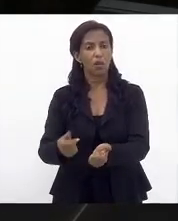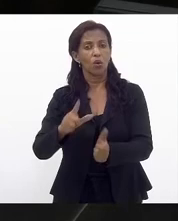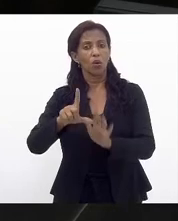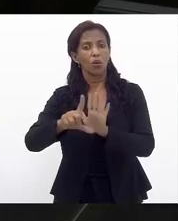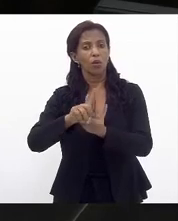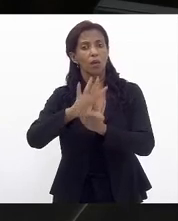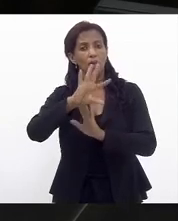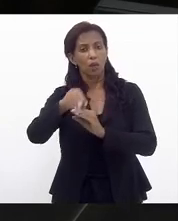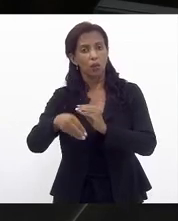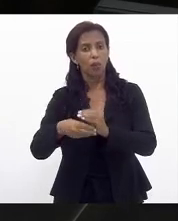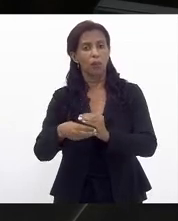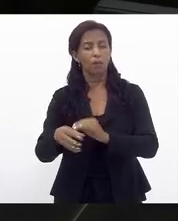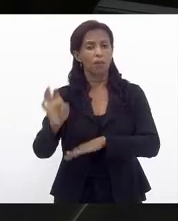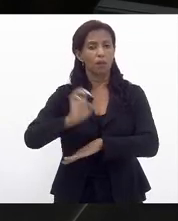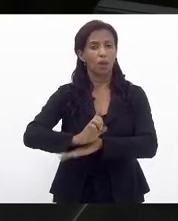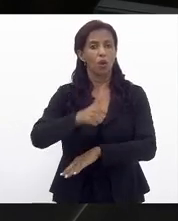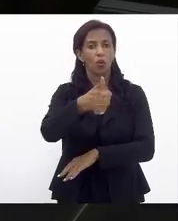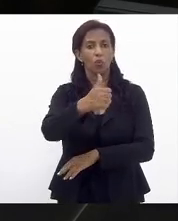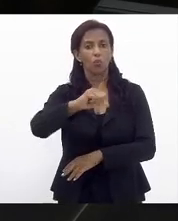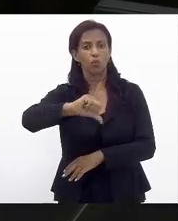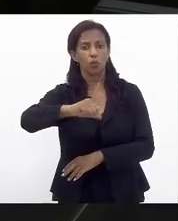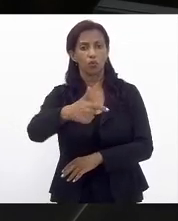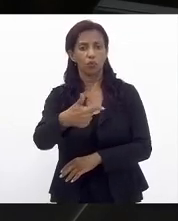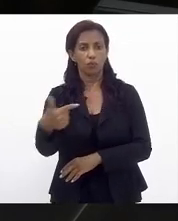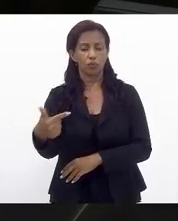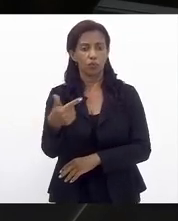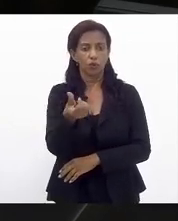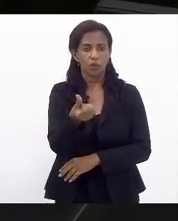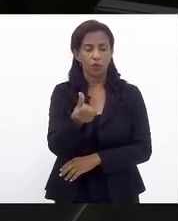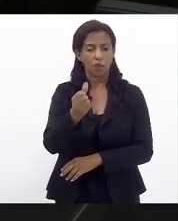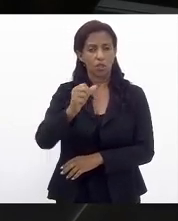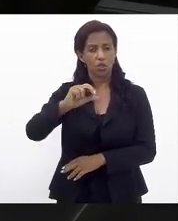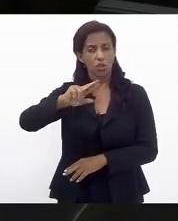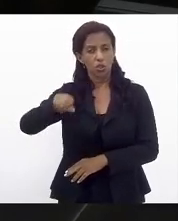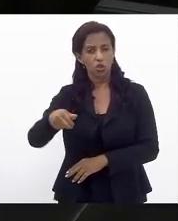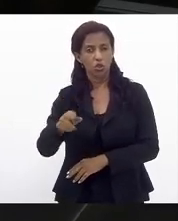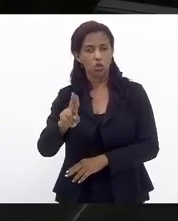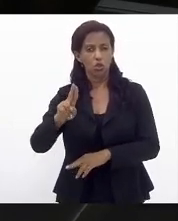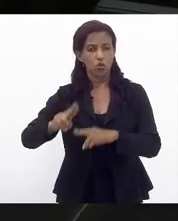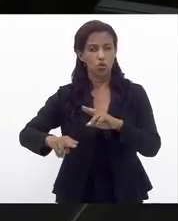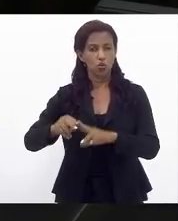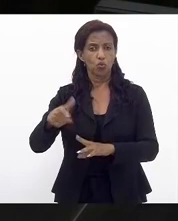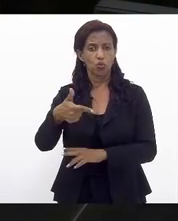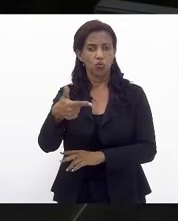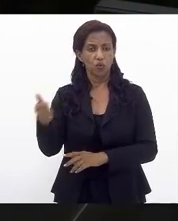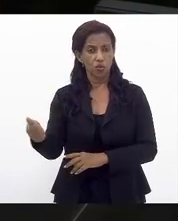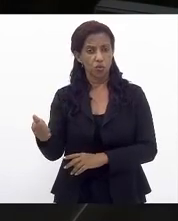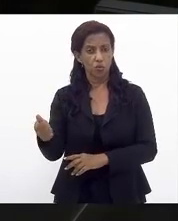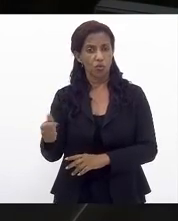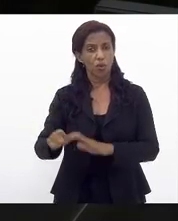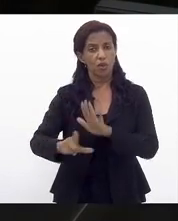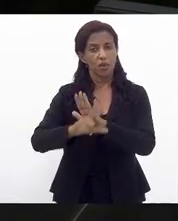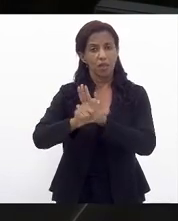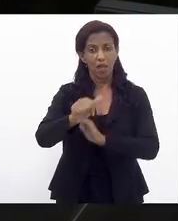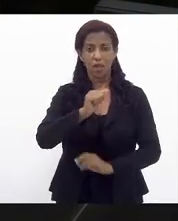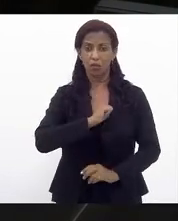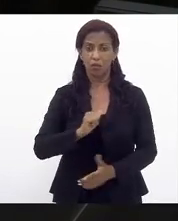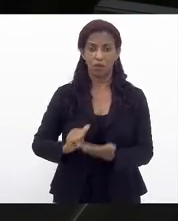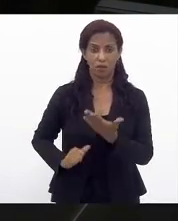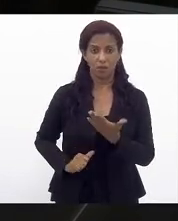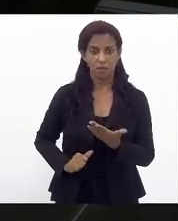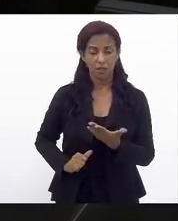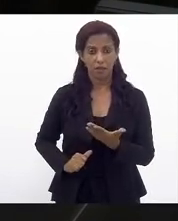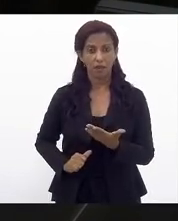complementar Estadual 192 de seis de julho de 2011 que a lei complementar de autoria não dá